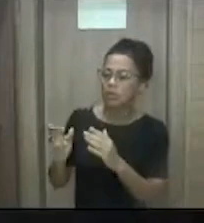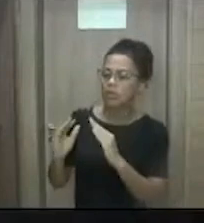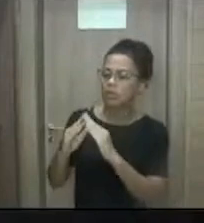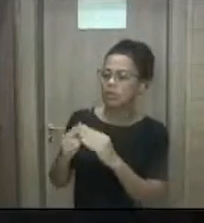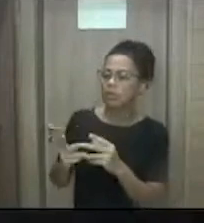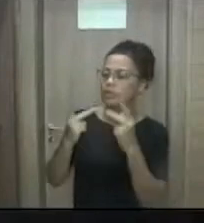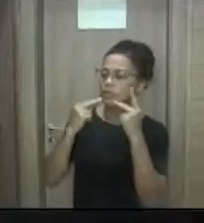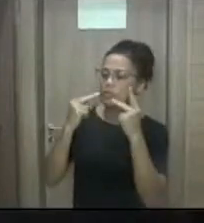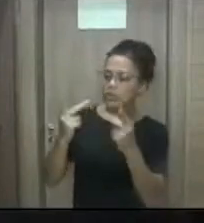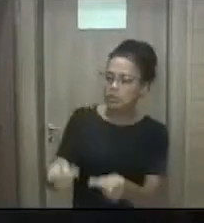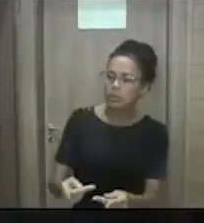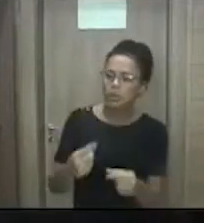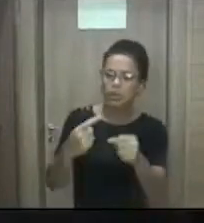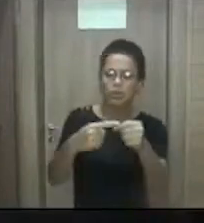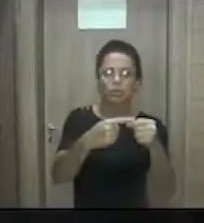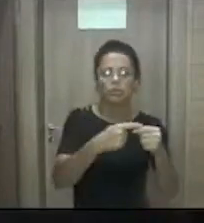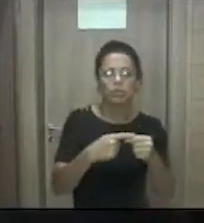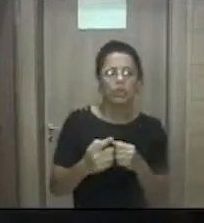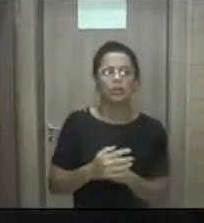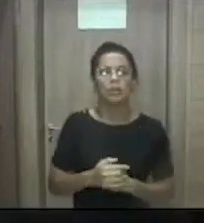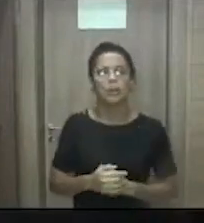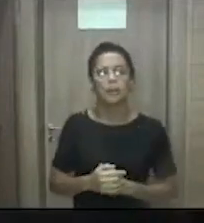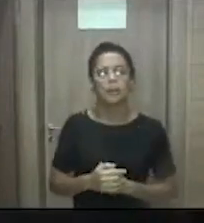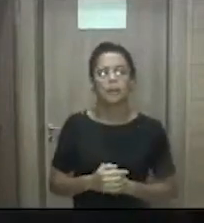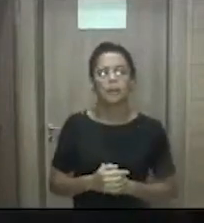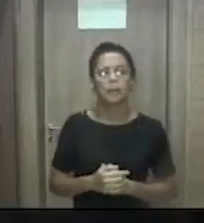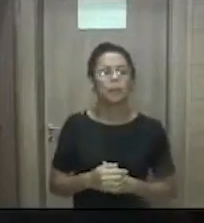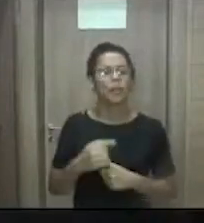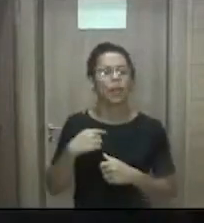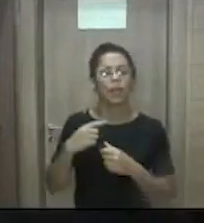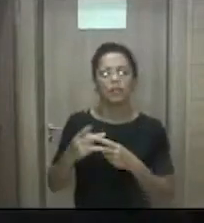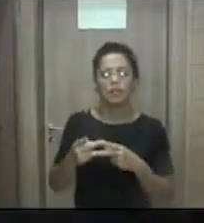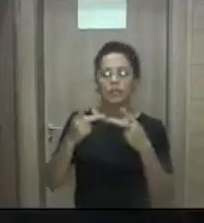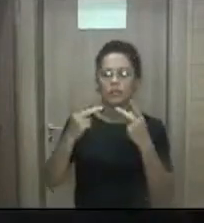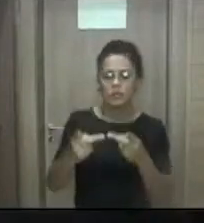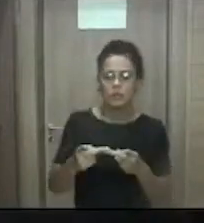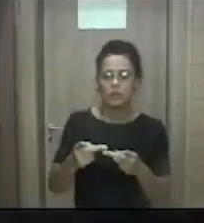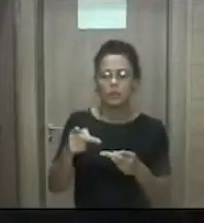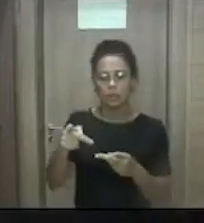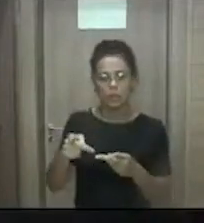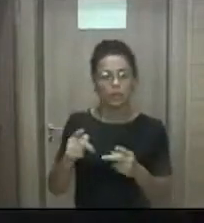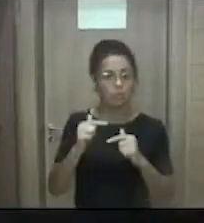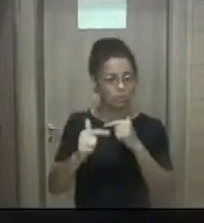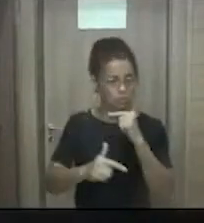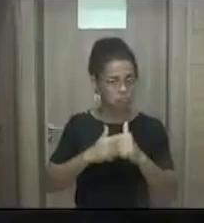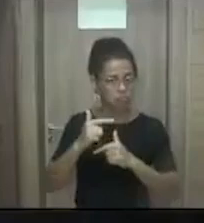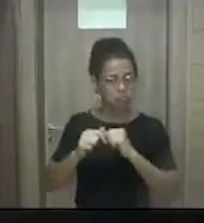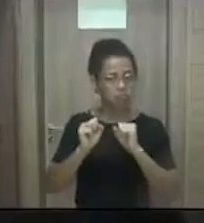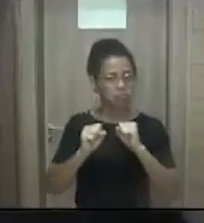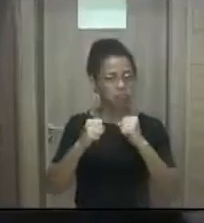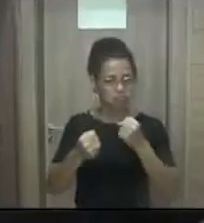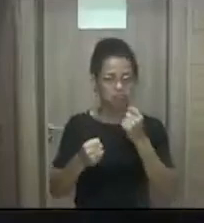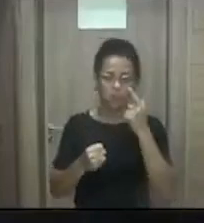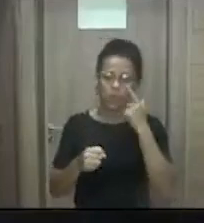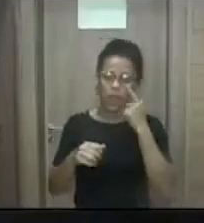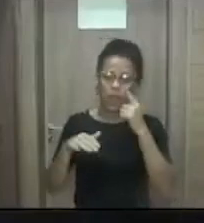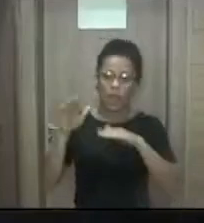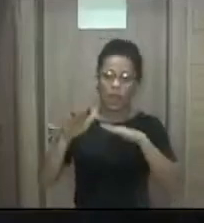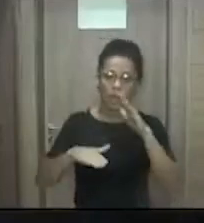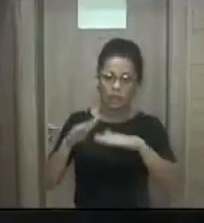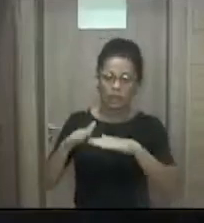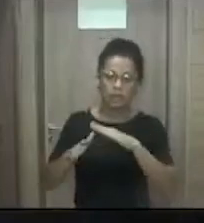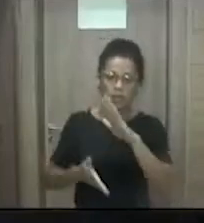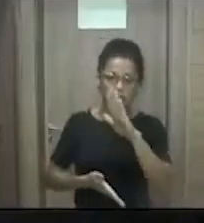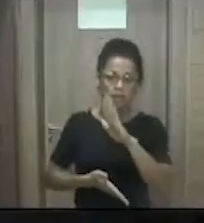os municípios, né, e como a Ana já trouxe, foi uma verdadeira força-tarefa, tinha casos que a gente viajava mais de 400 e